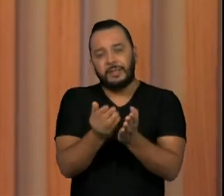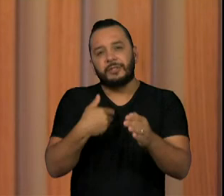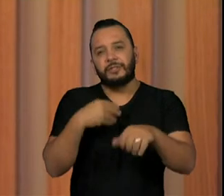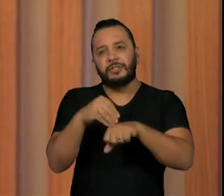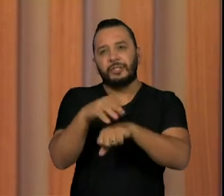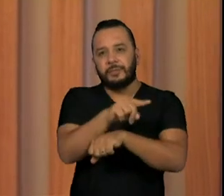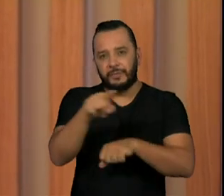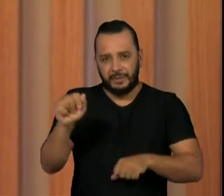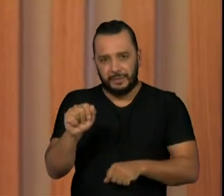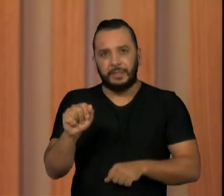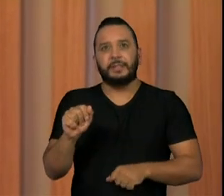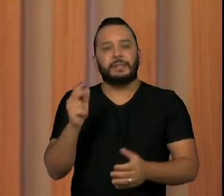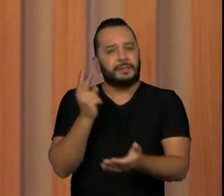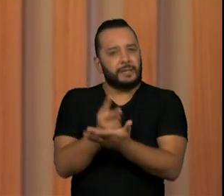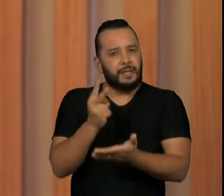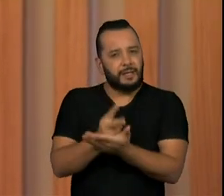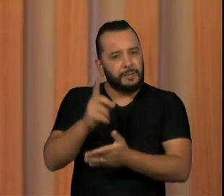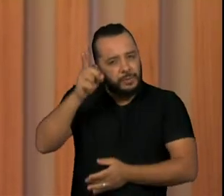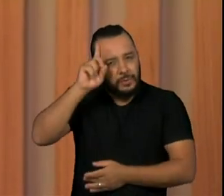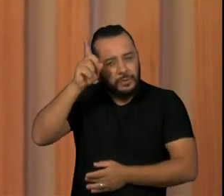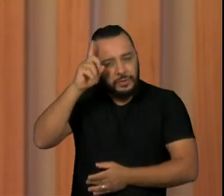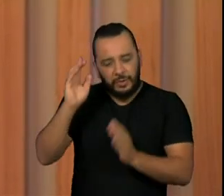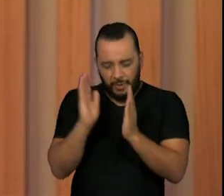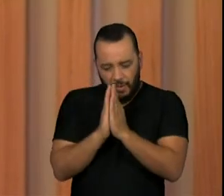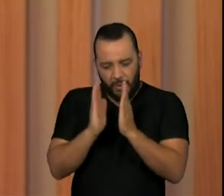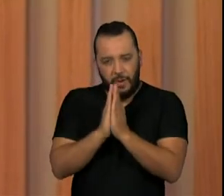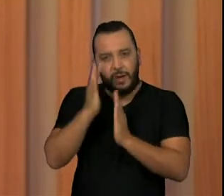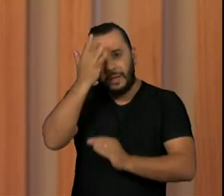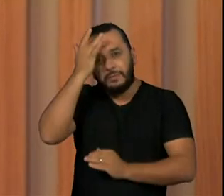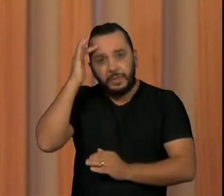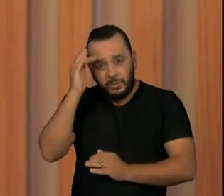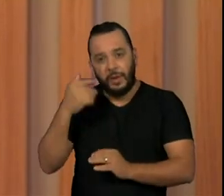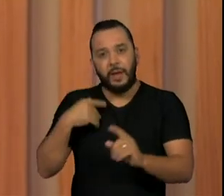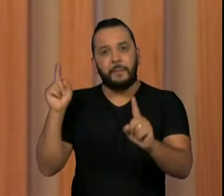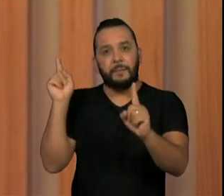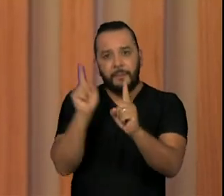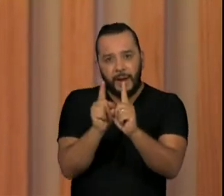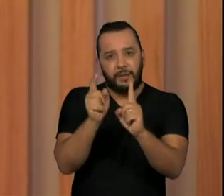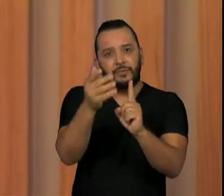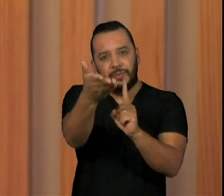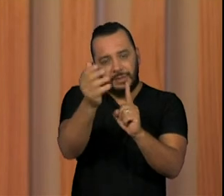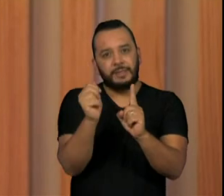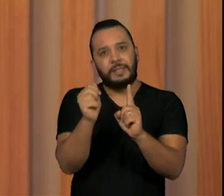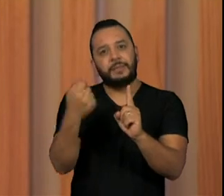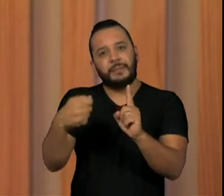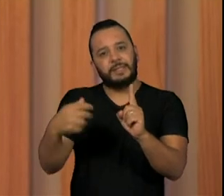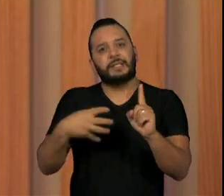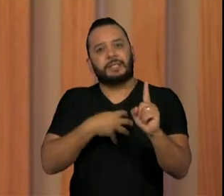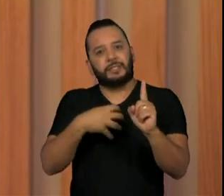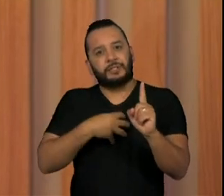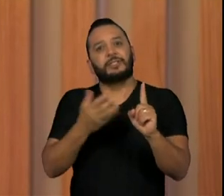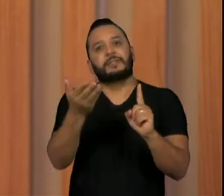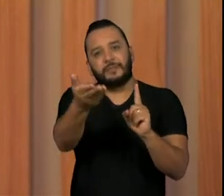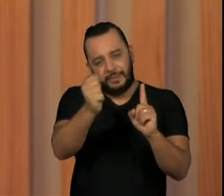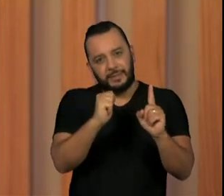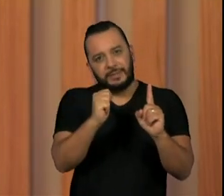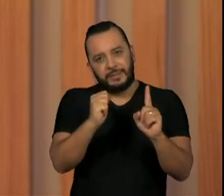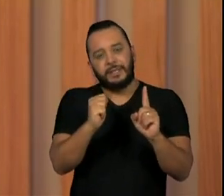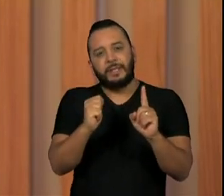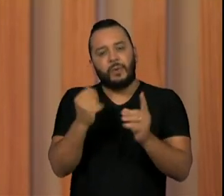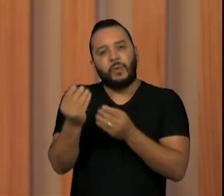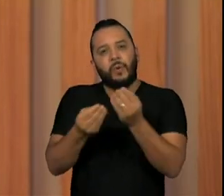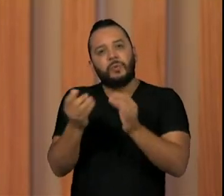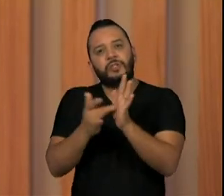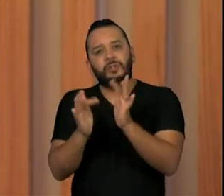seria o seguinte, peça a Deus todos os dias para que as pessoas, quando chegarem perto de você, possam sentir em você como